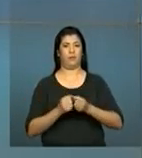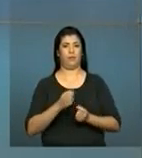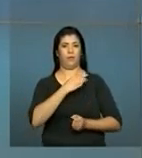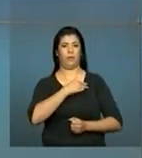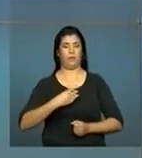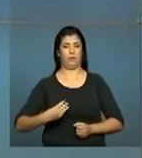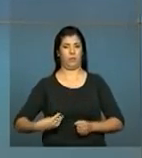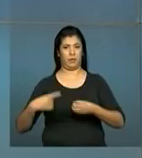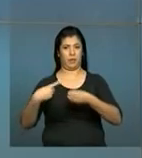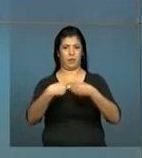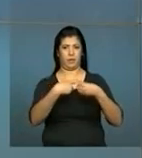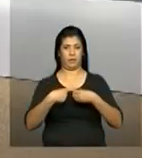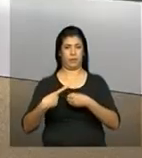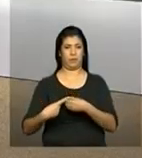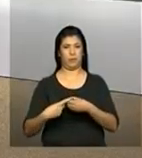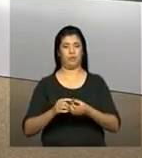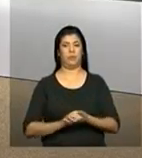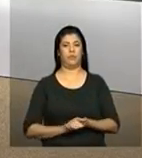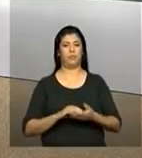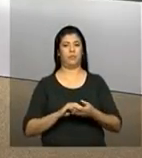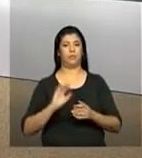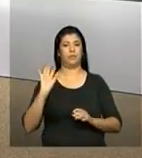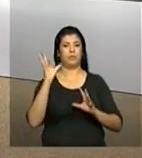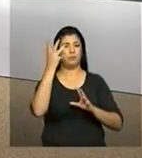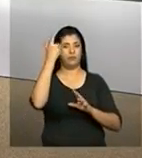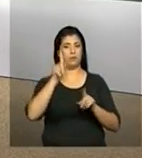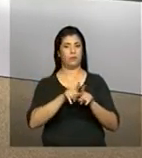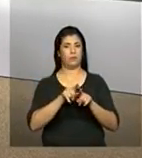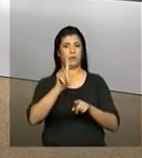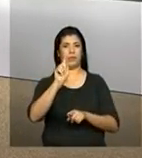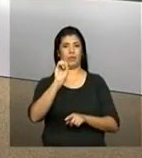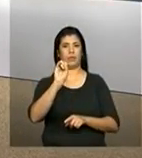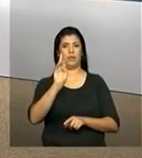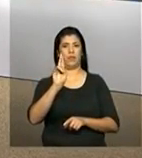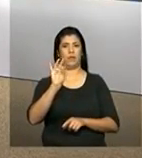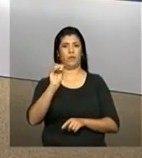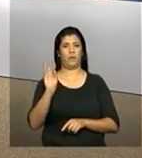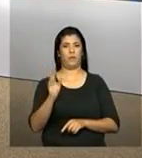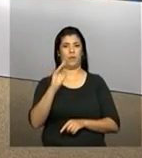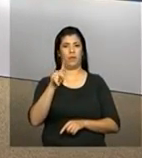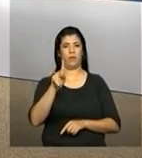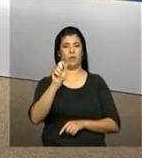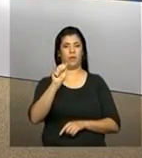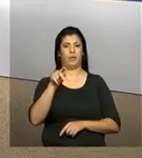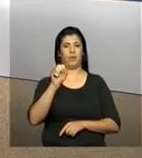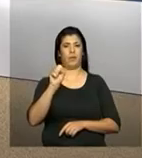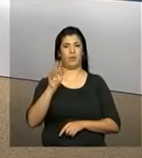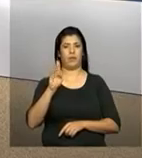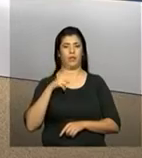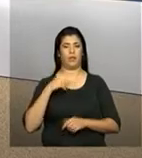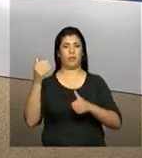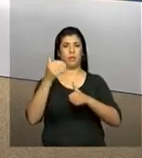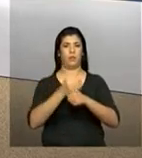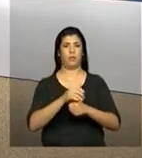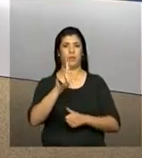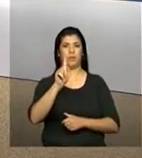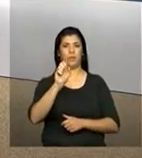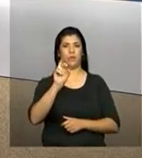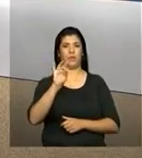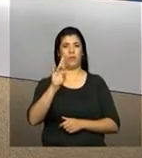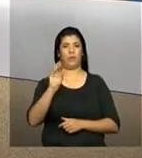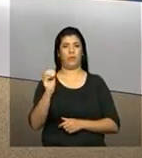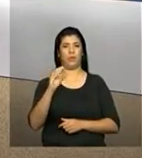de ministro das cidades. Na cerimônia, Gilberto Cassab irá assumir o posto de Gilberto, vamos acompanhar